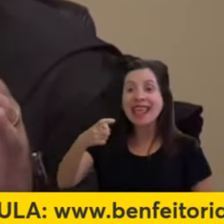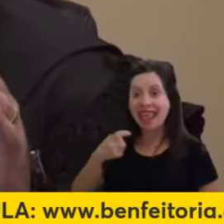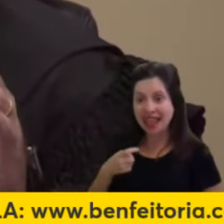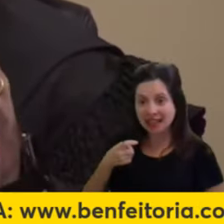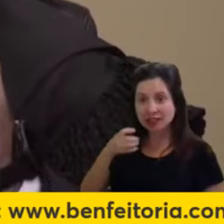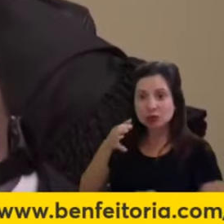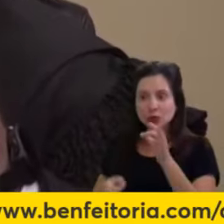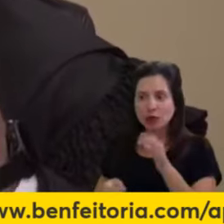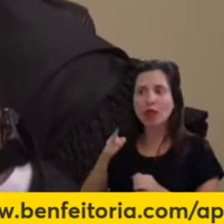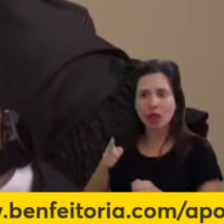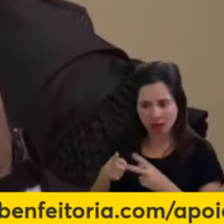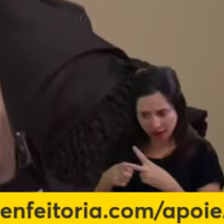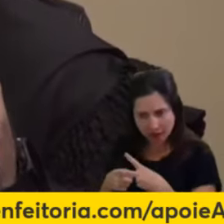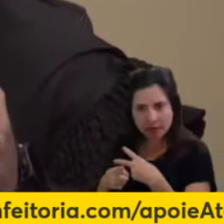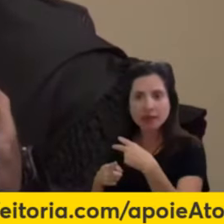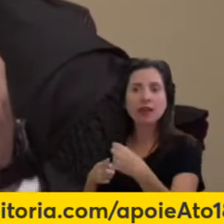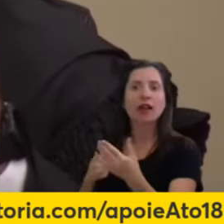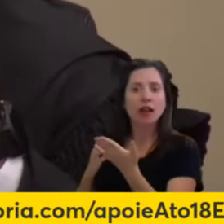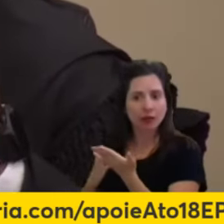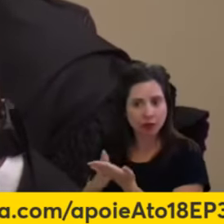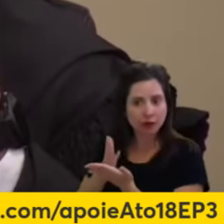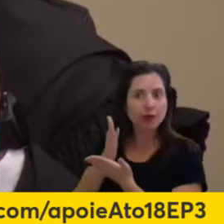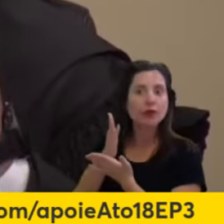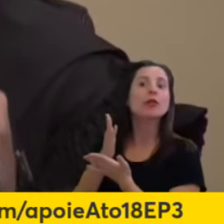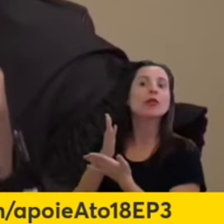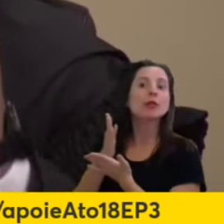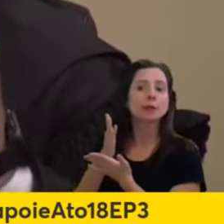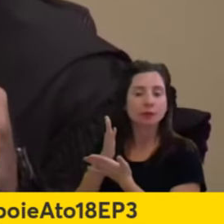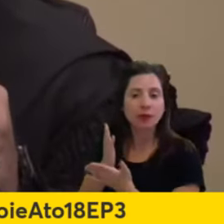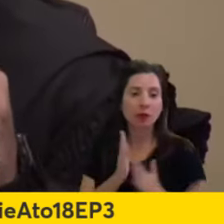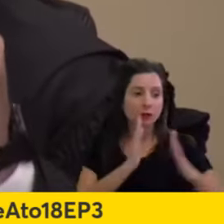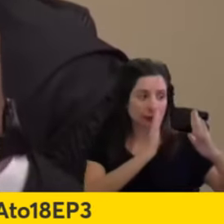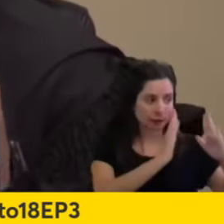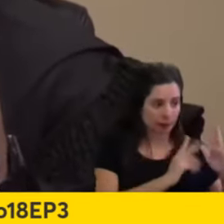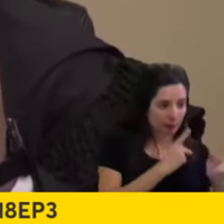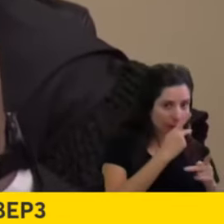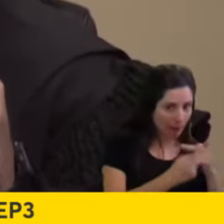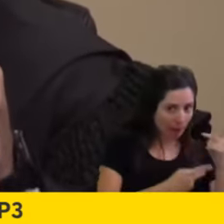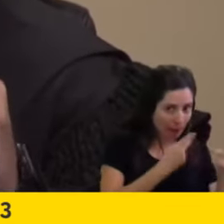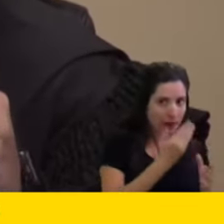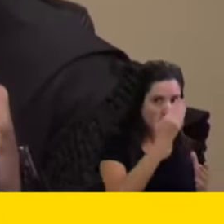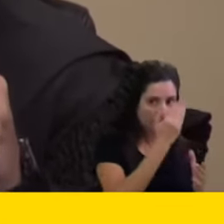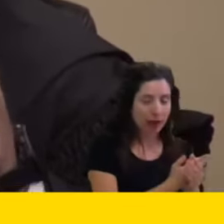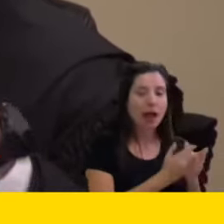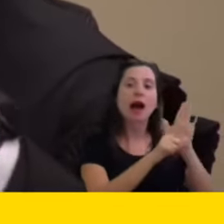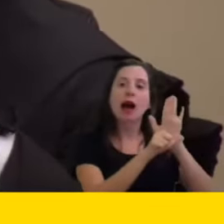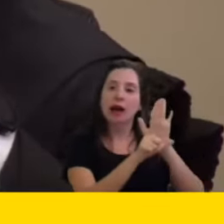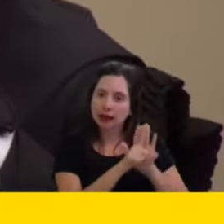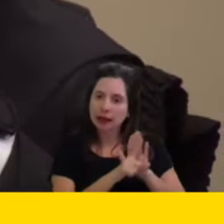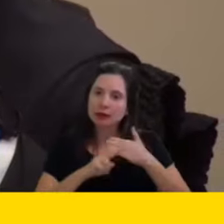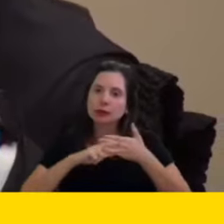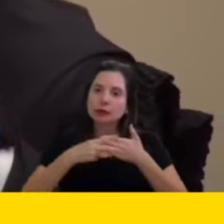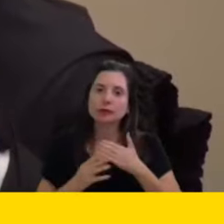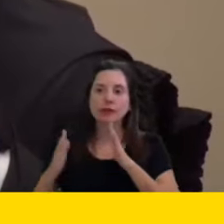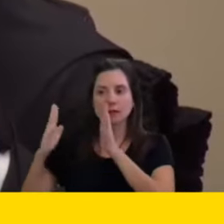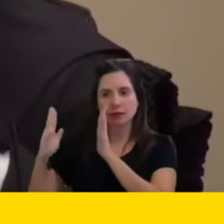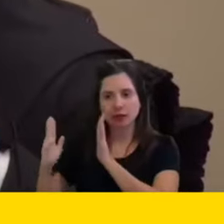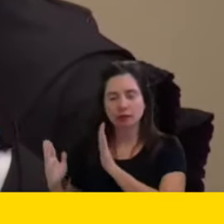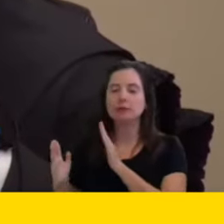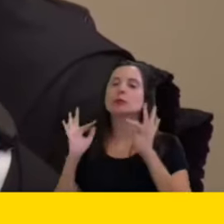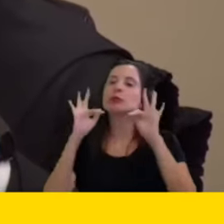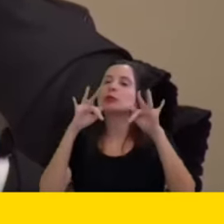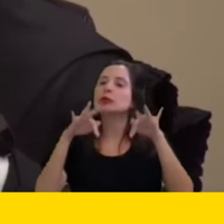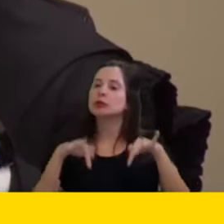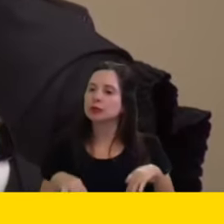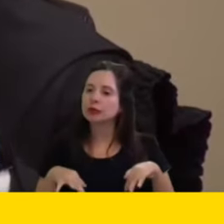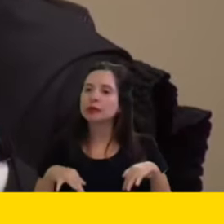vencedor limitada a esta discussão ao que as partes trouxeram ao processo A Lei e as suas consequências por fim é